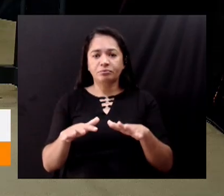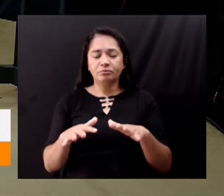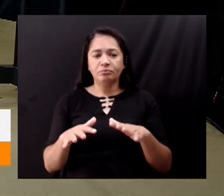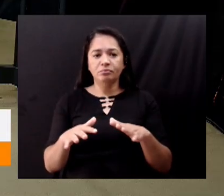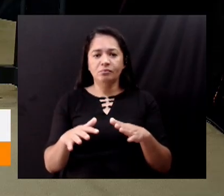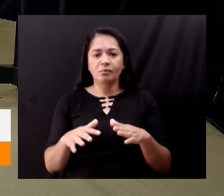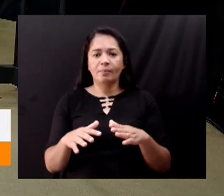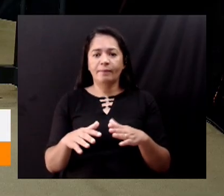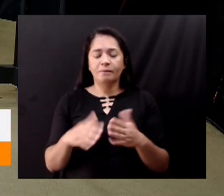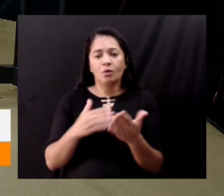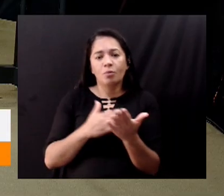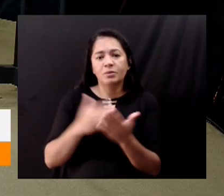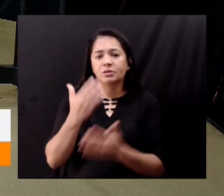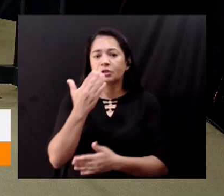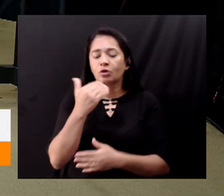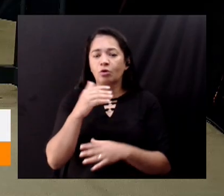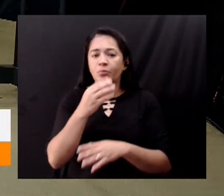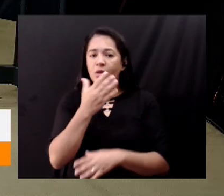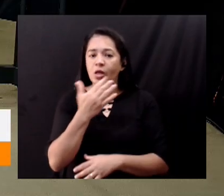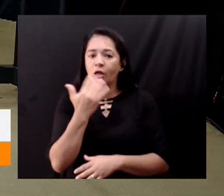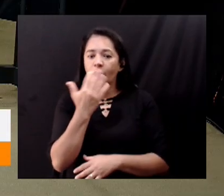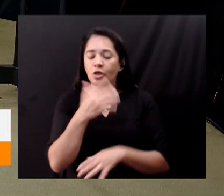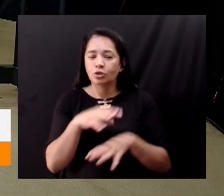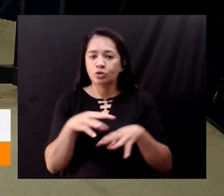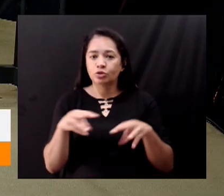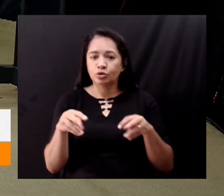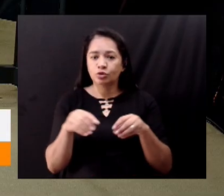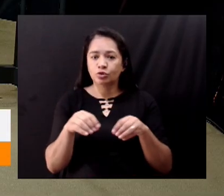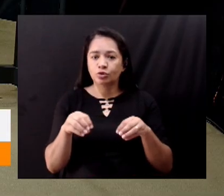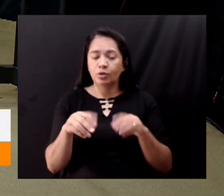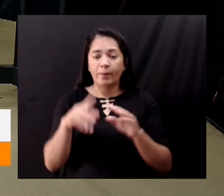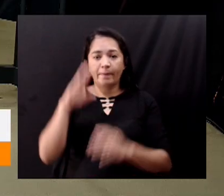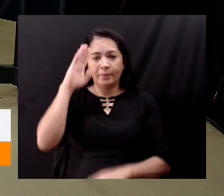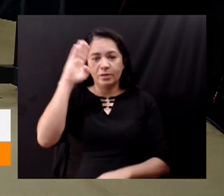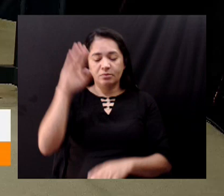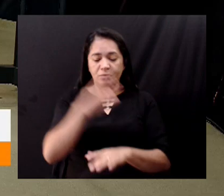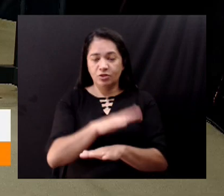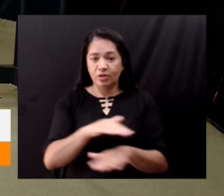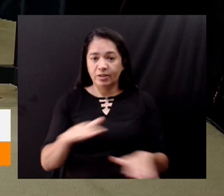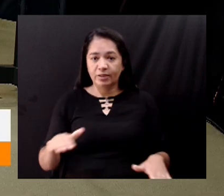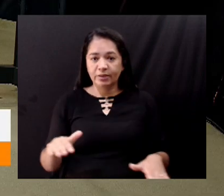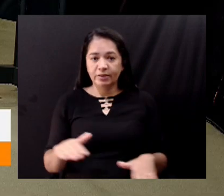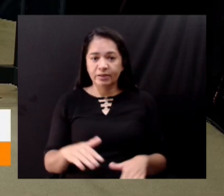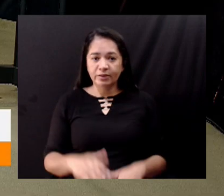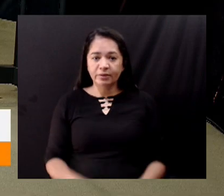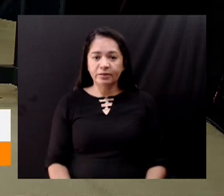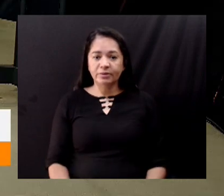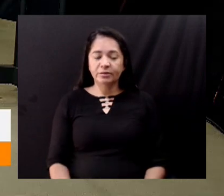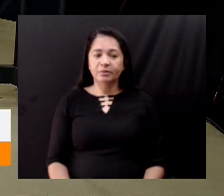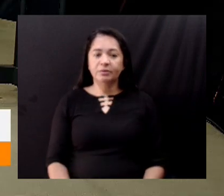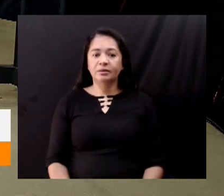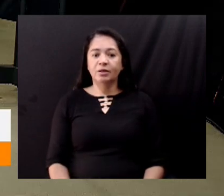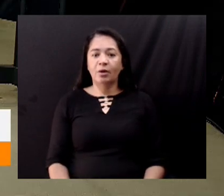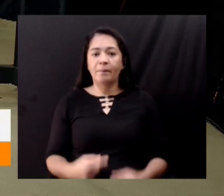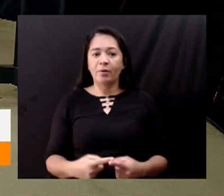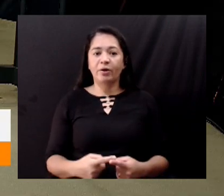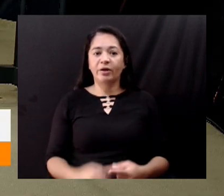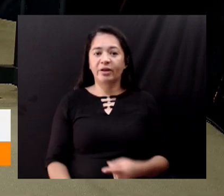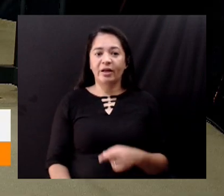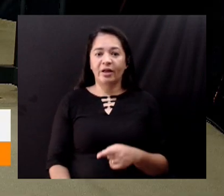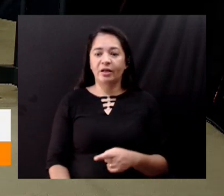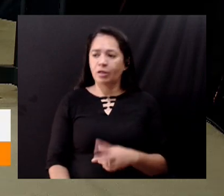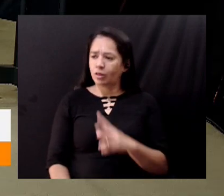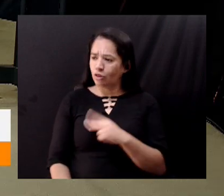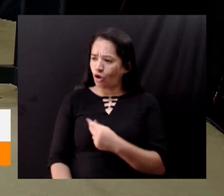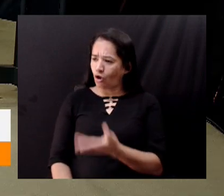para a criança, nessas questões aí noturnas em que a criança se desperta de uma forma que você fala: "Poxa vida, mas injetaram